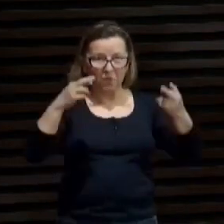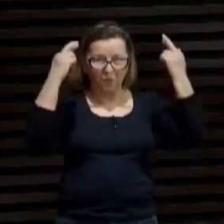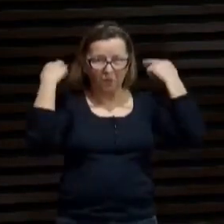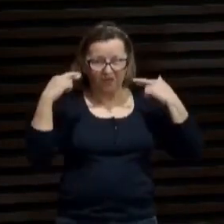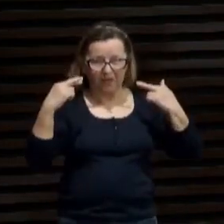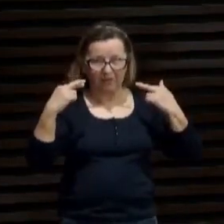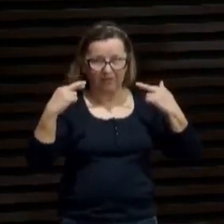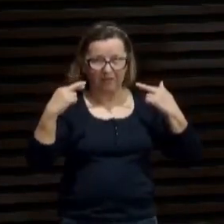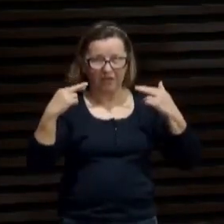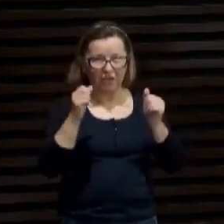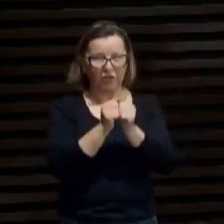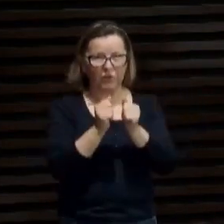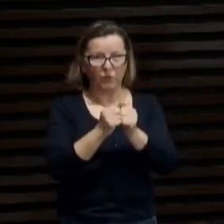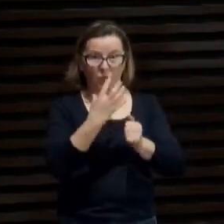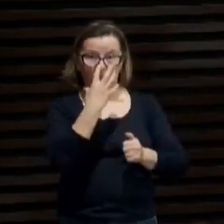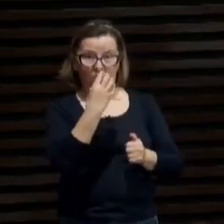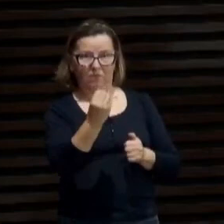lobo.